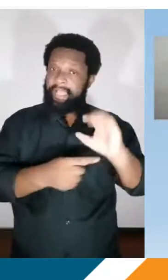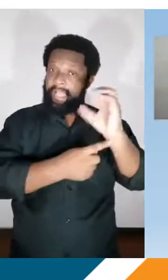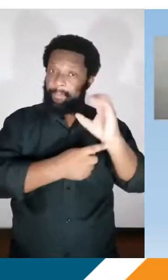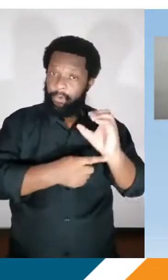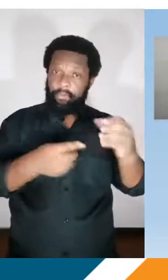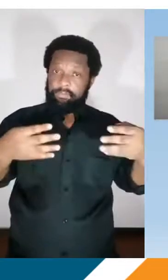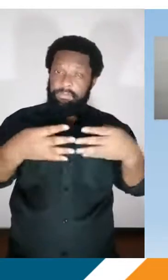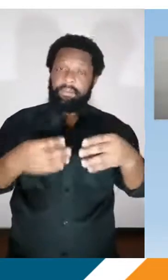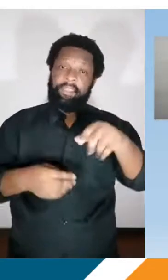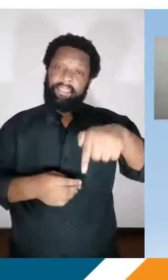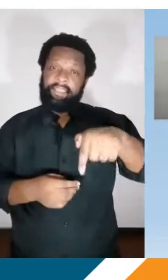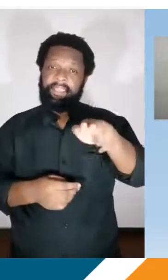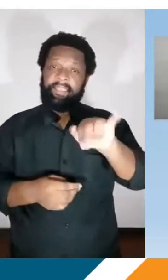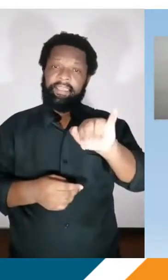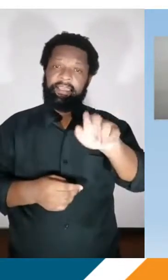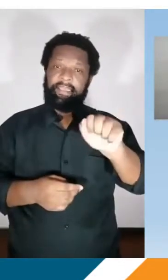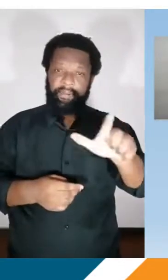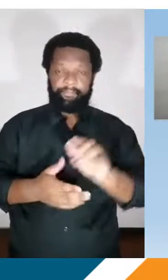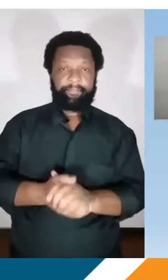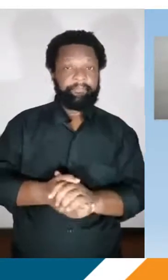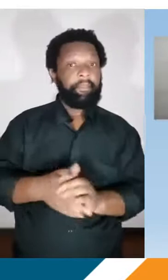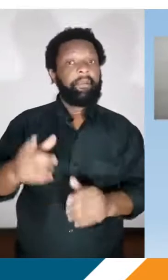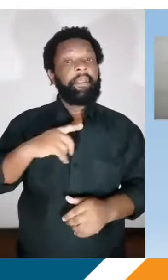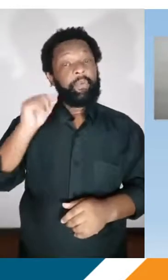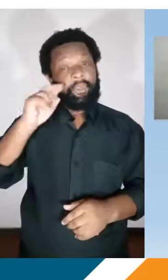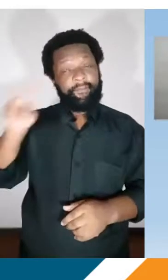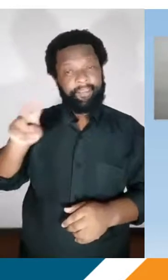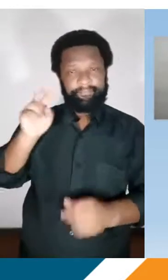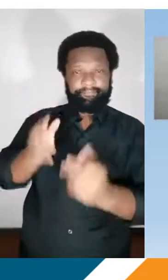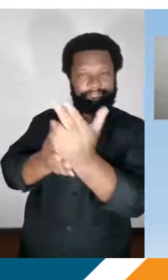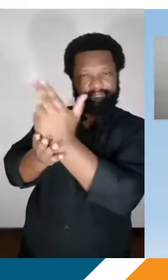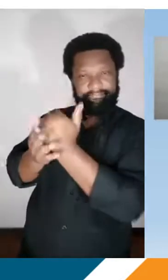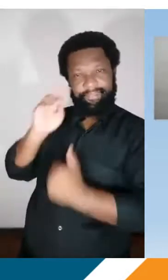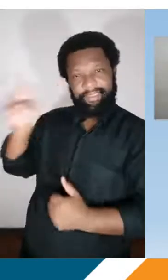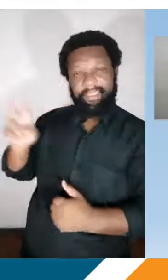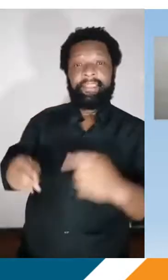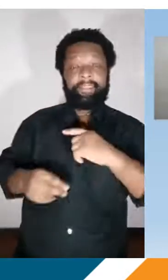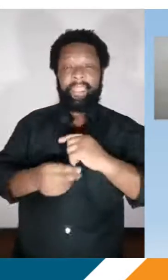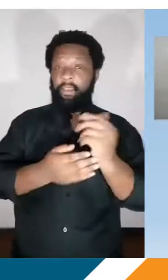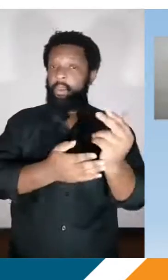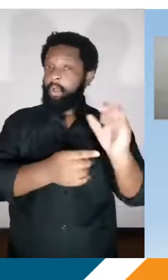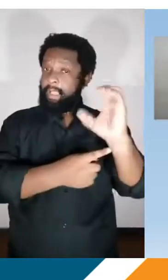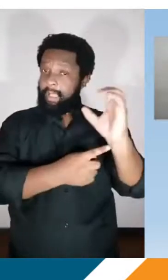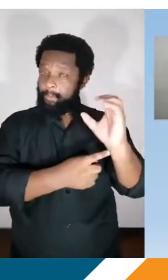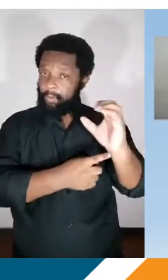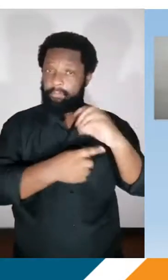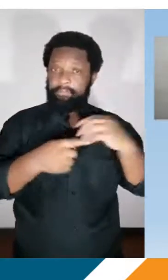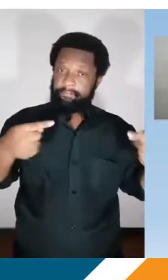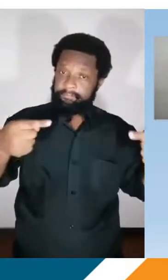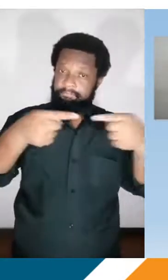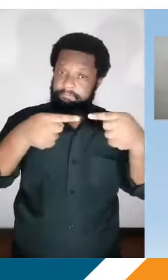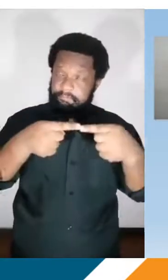presença de carbonos quirais, tá, gente? Então, o que acontece? Vocês podem ver aqui na figura, eu tenho um carbono, eu